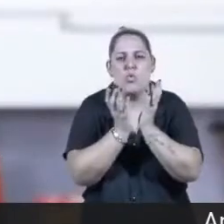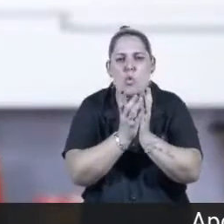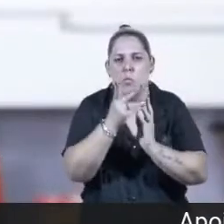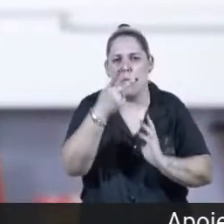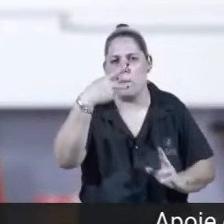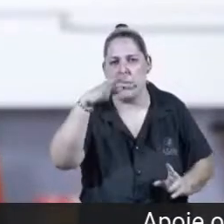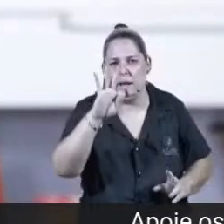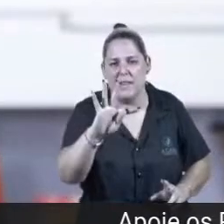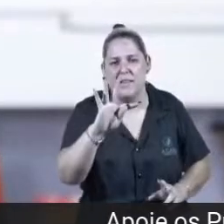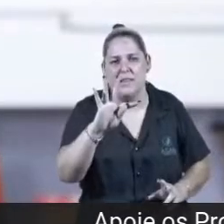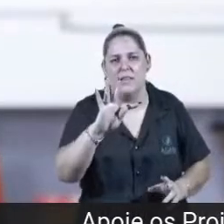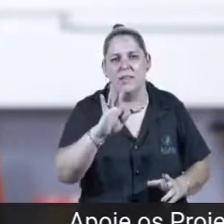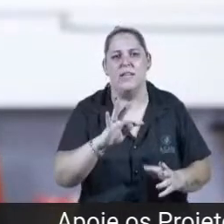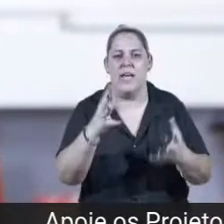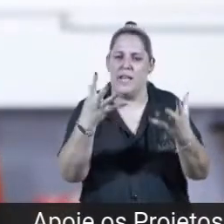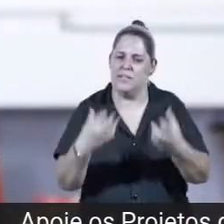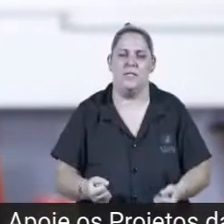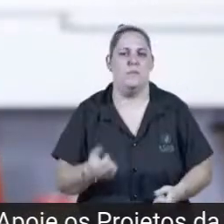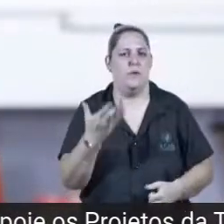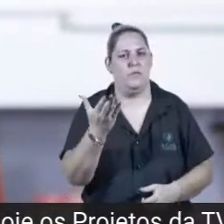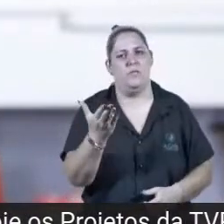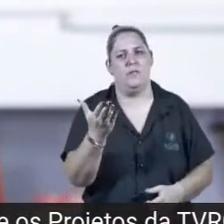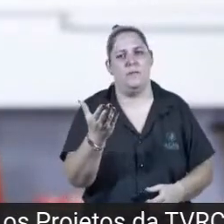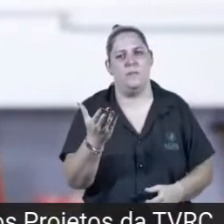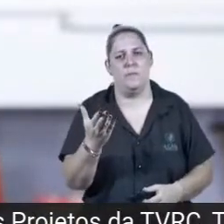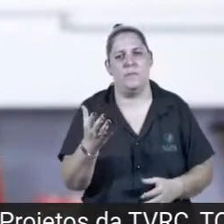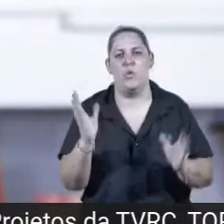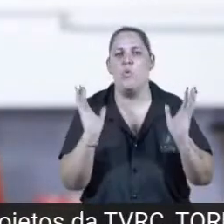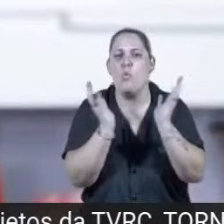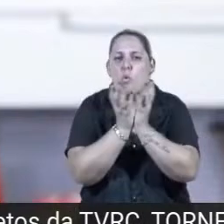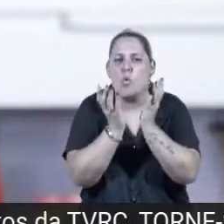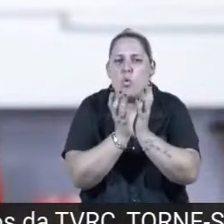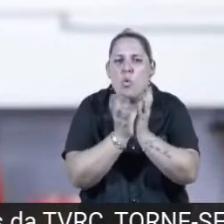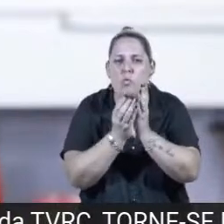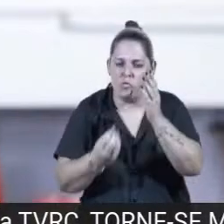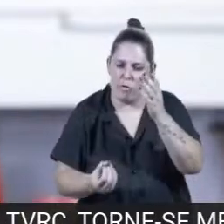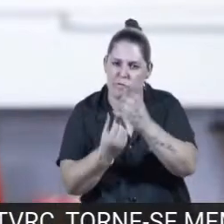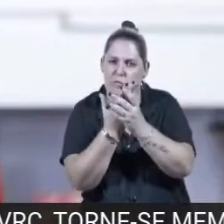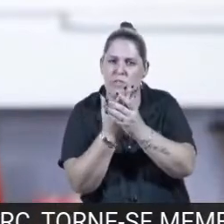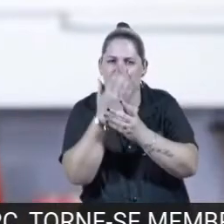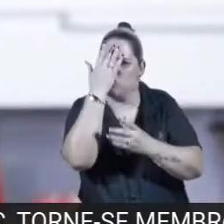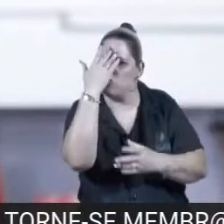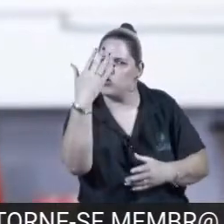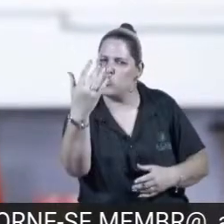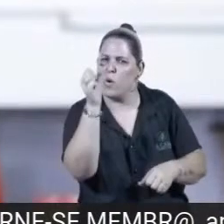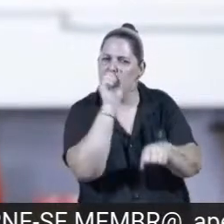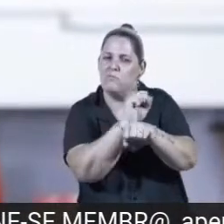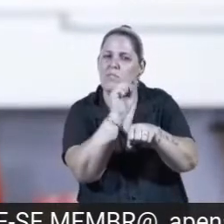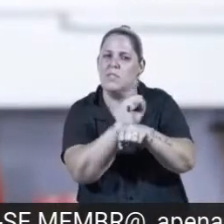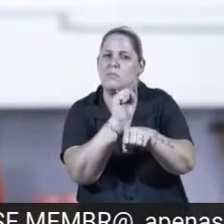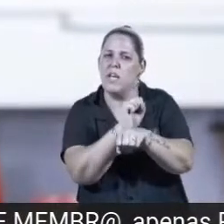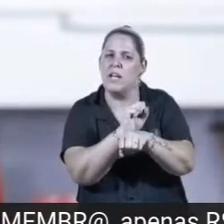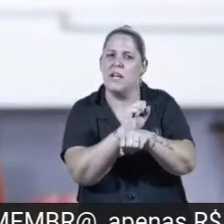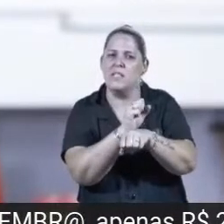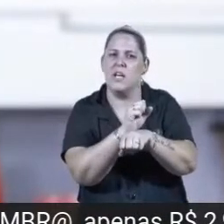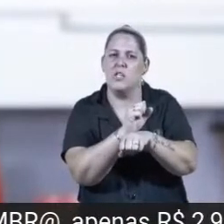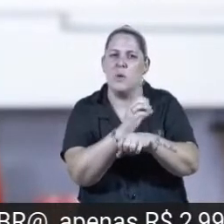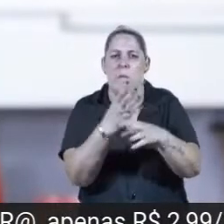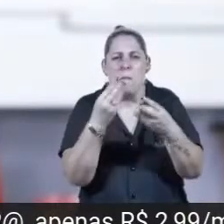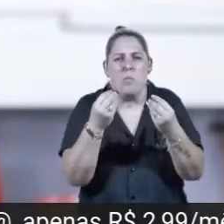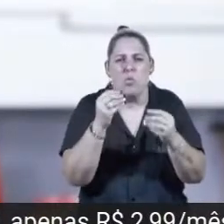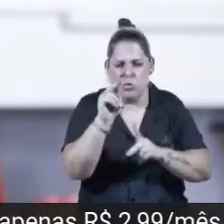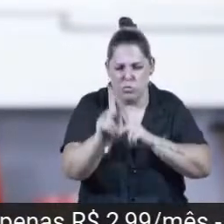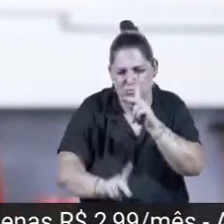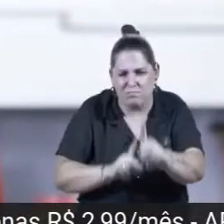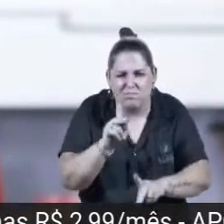Trabalhadores e das Trabalhadoras, te receber. Esse partido que foi fundado no sonho, na esperança de muitos homens